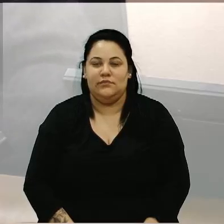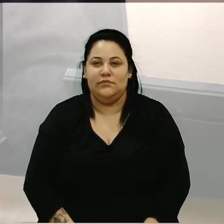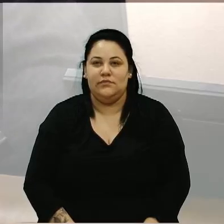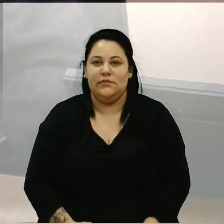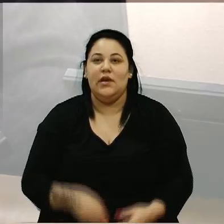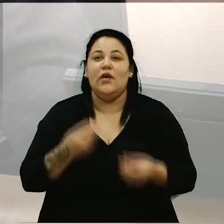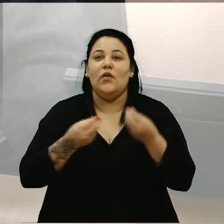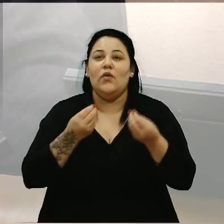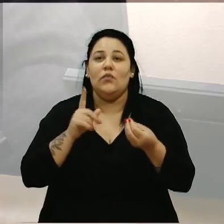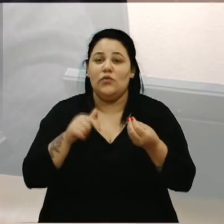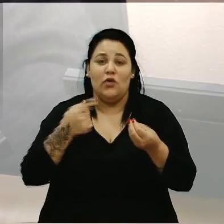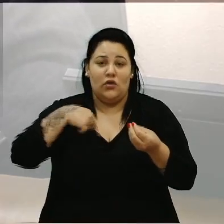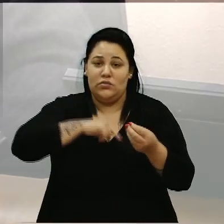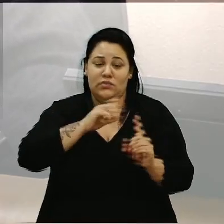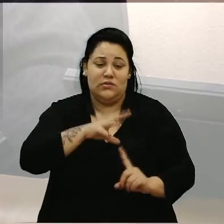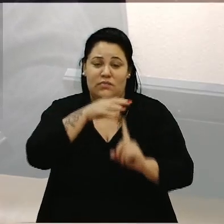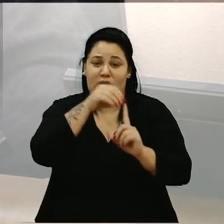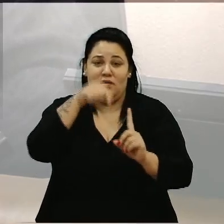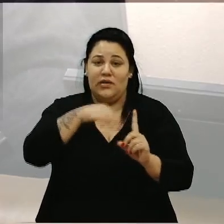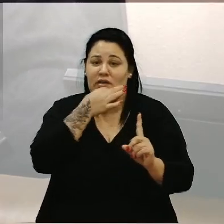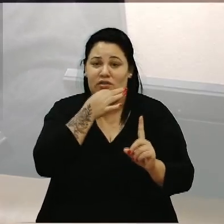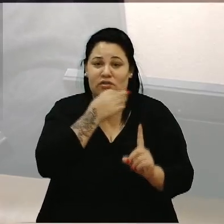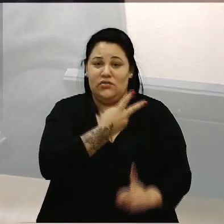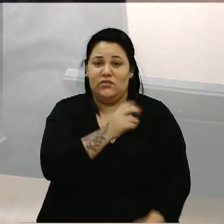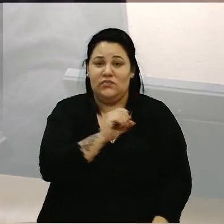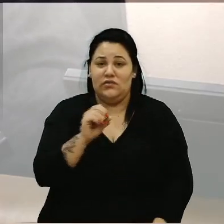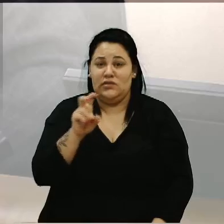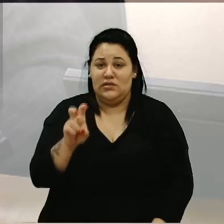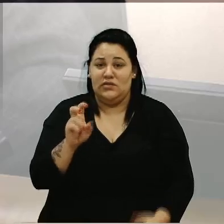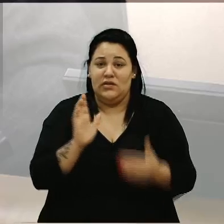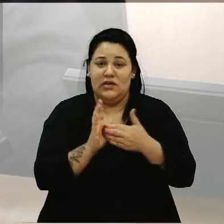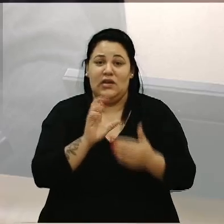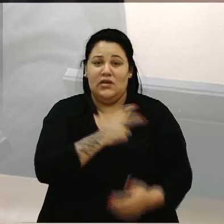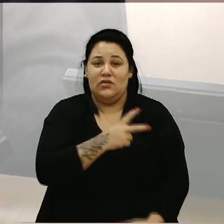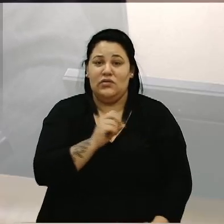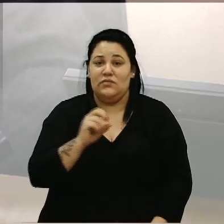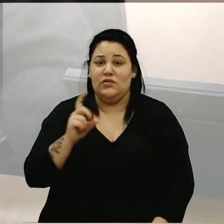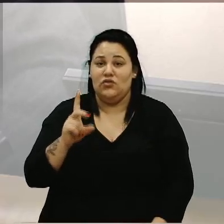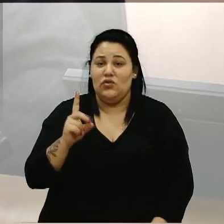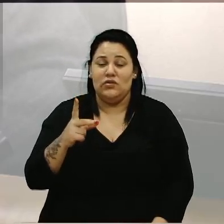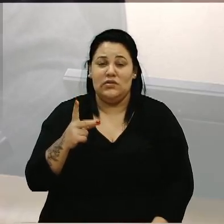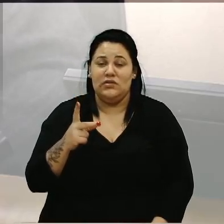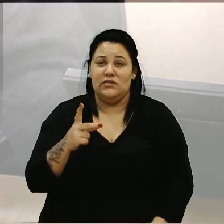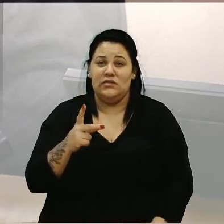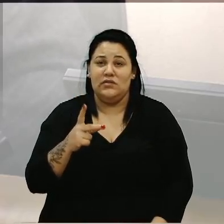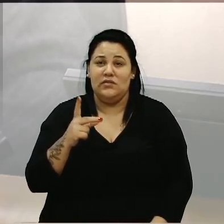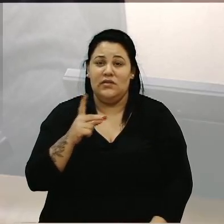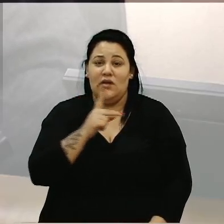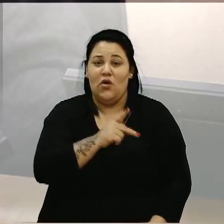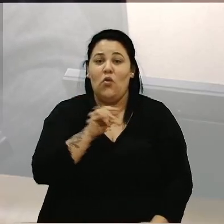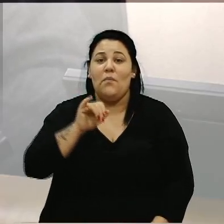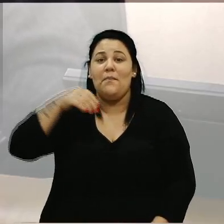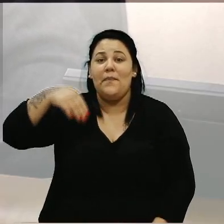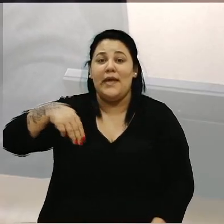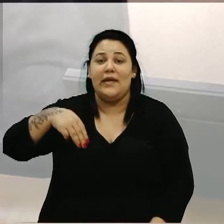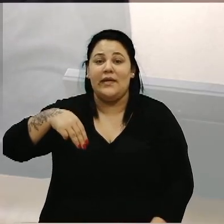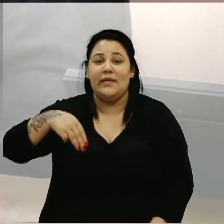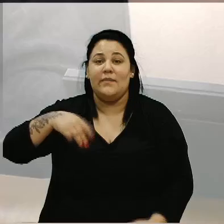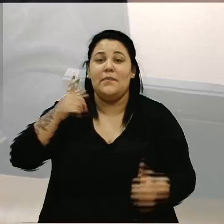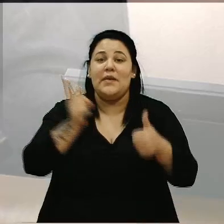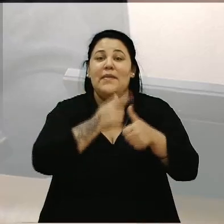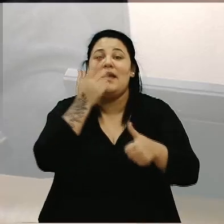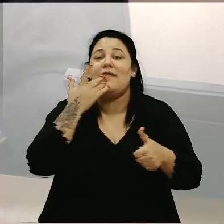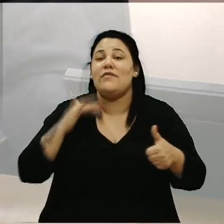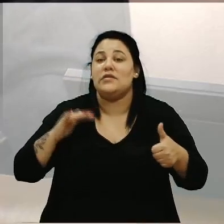Né? Nós somos referência aqui em Caxias, 2005 a 2012, nós somos referência no PIN. O Primeira Infância é melhor. Como é que anda esse programa